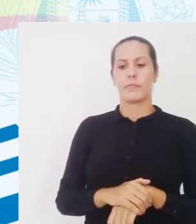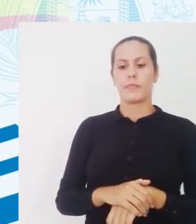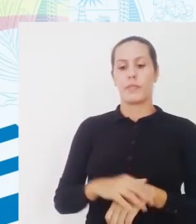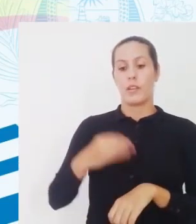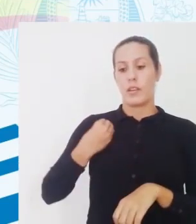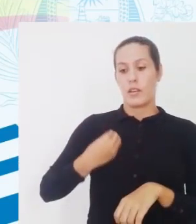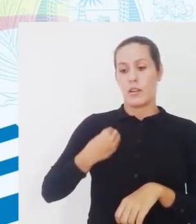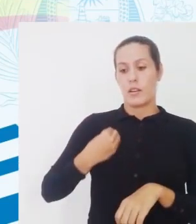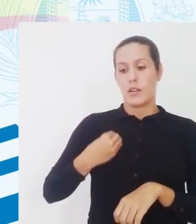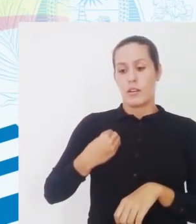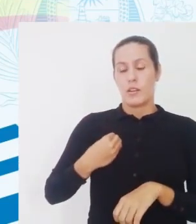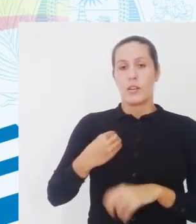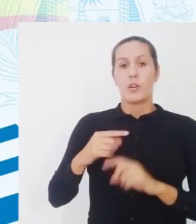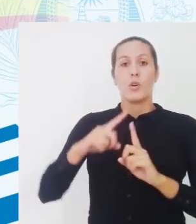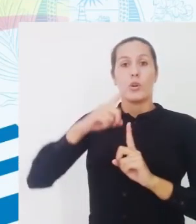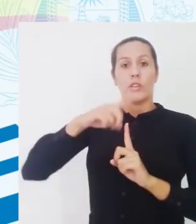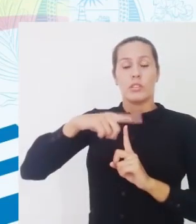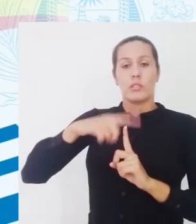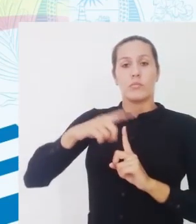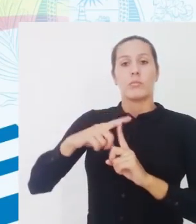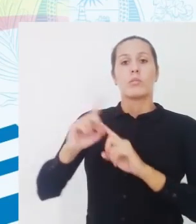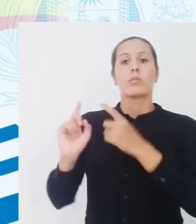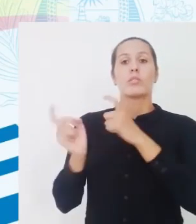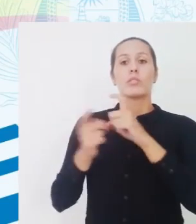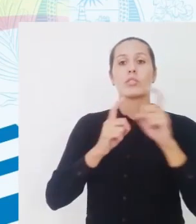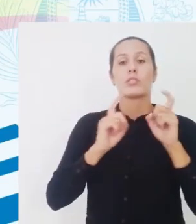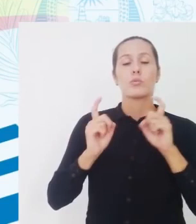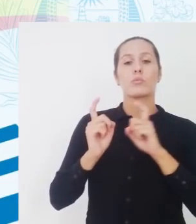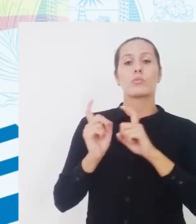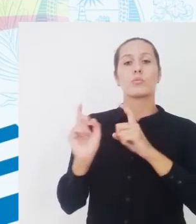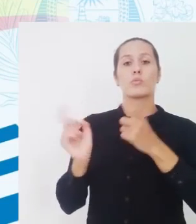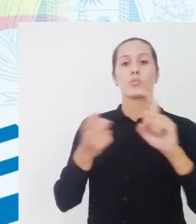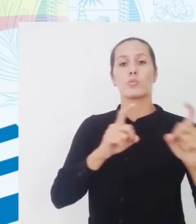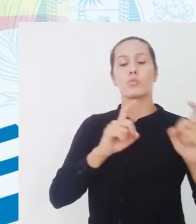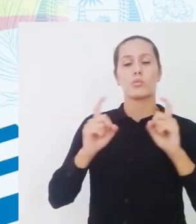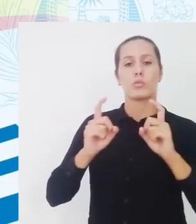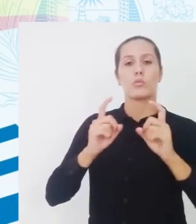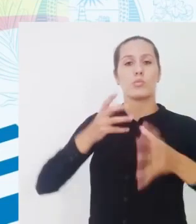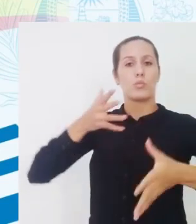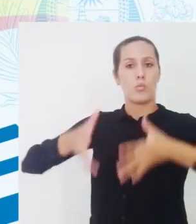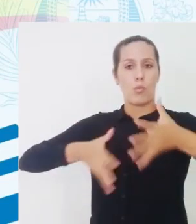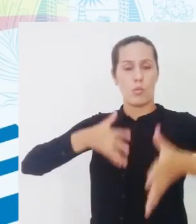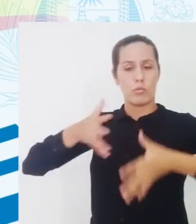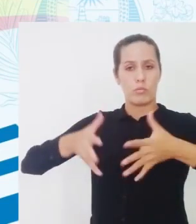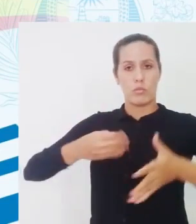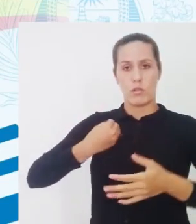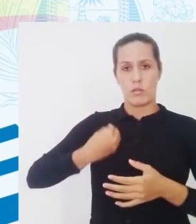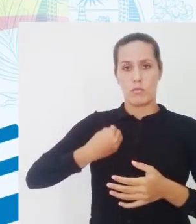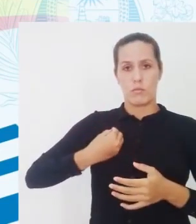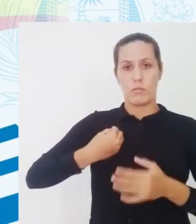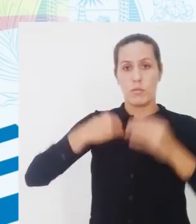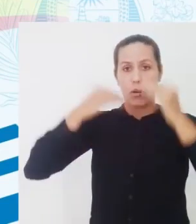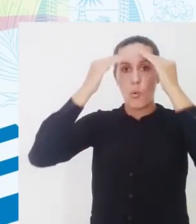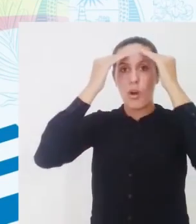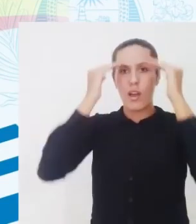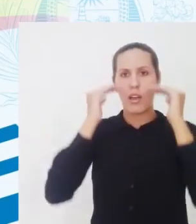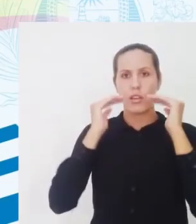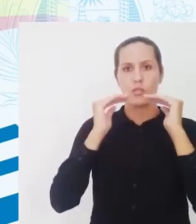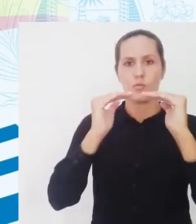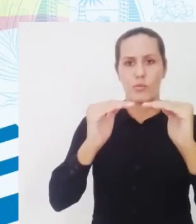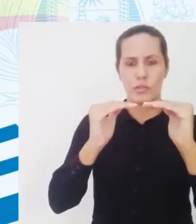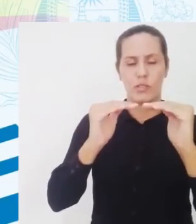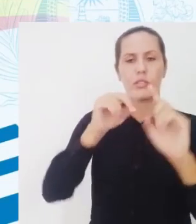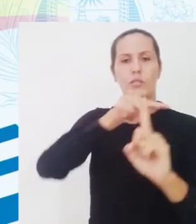falar um pouquinho agora. Eu trouxe para vocês um tipo de discussão oral que é super organizada e que preza